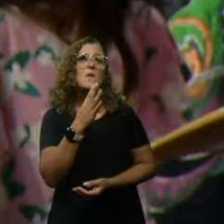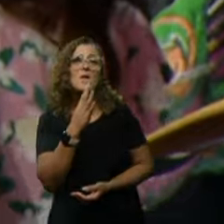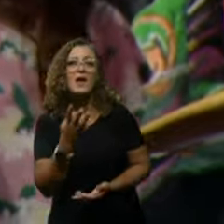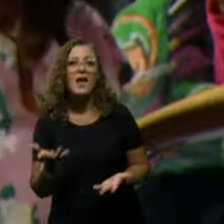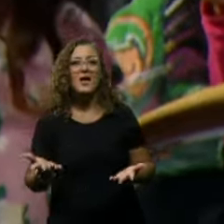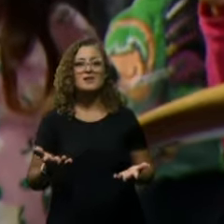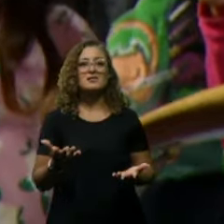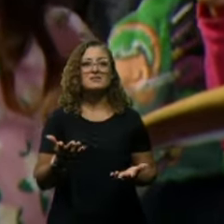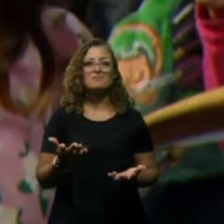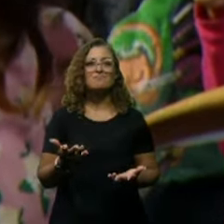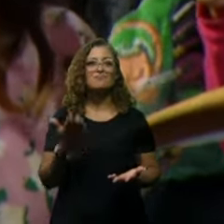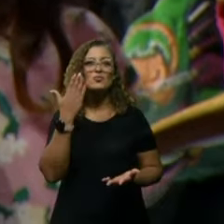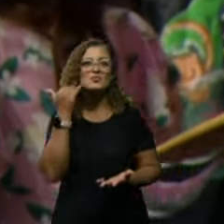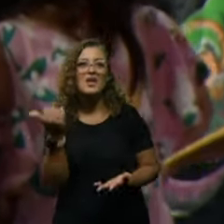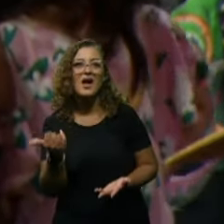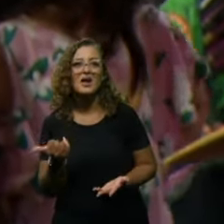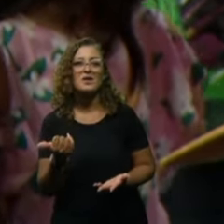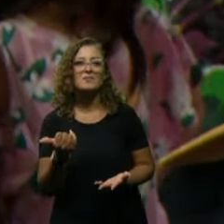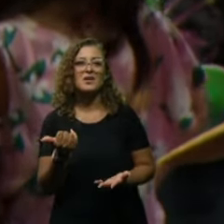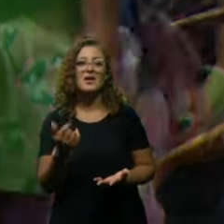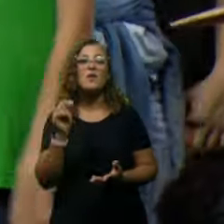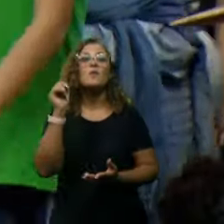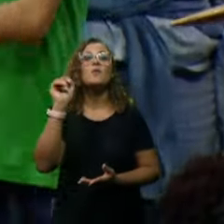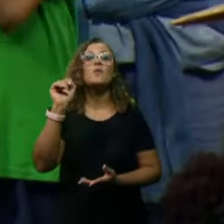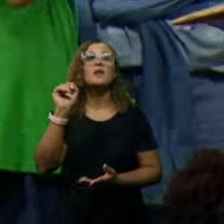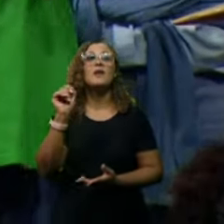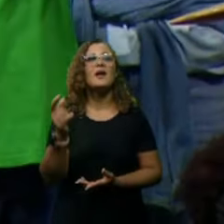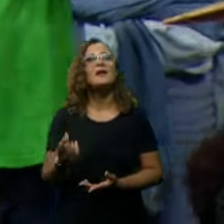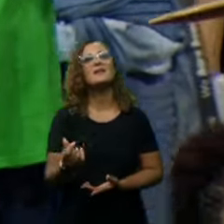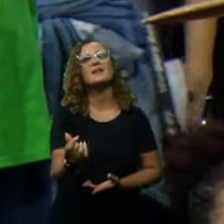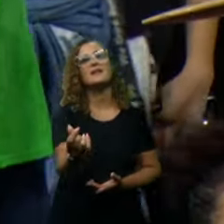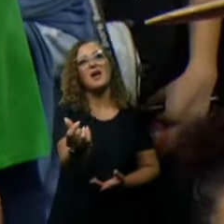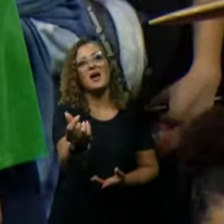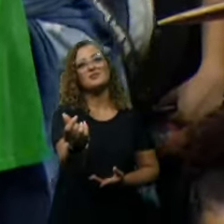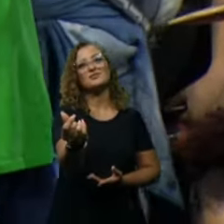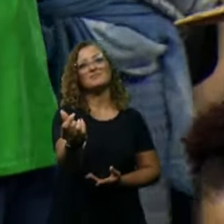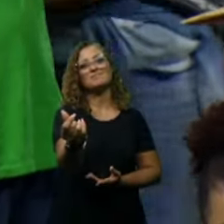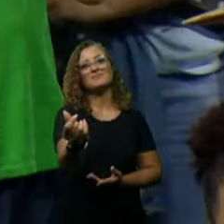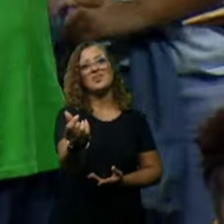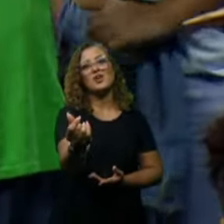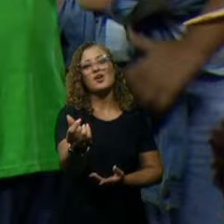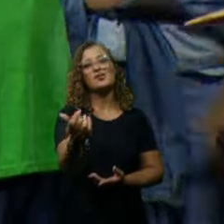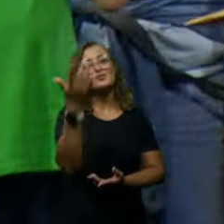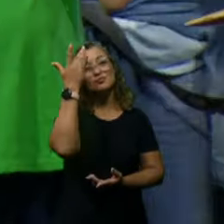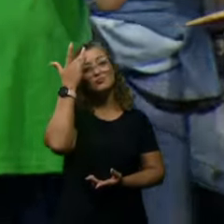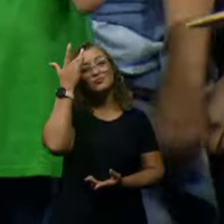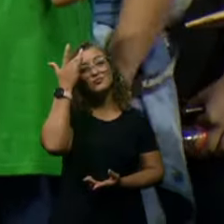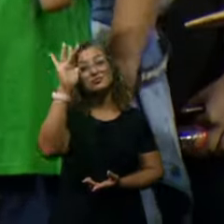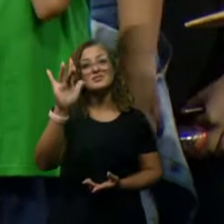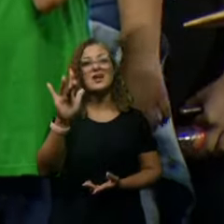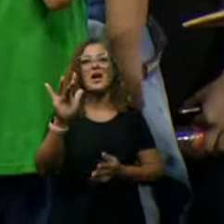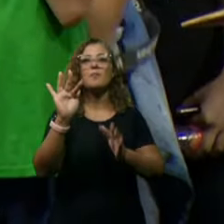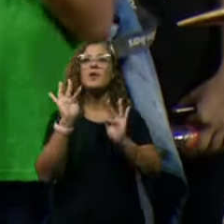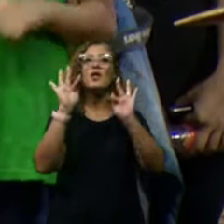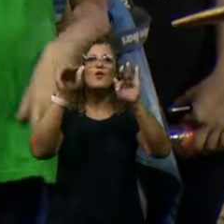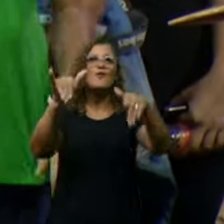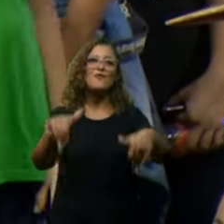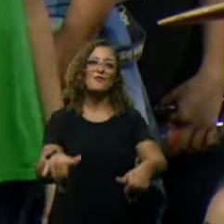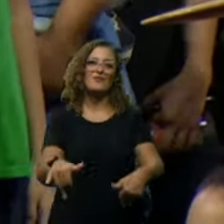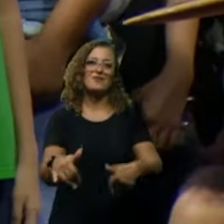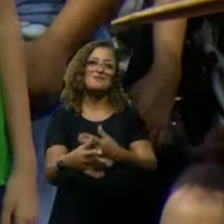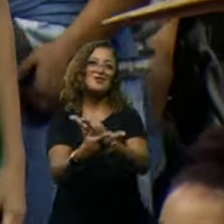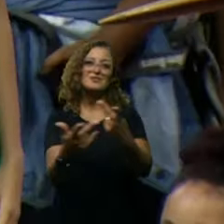é sobre a eternidade não sabe sobre o fim das últimas coisas aí eu pergunto Tu acredita em